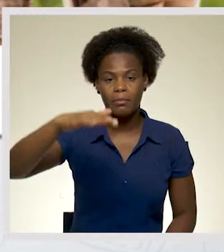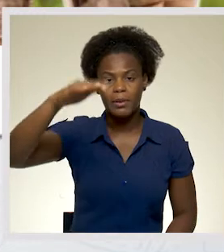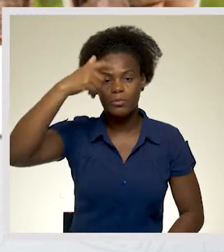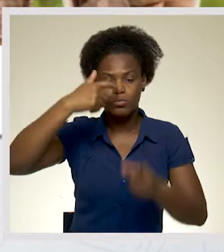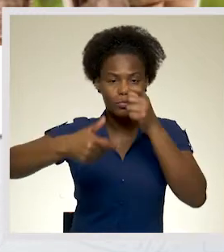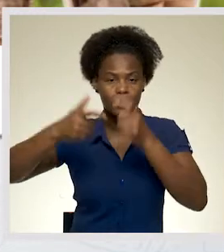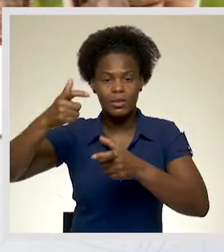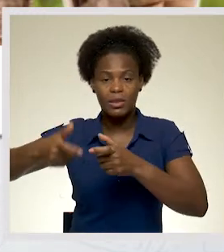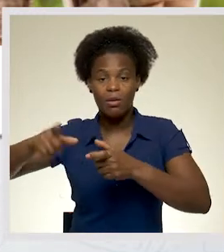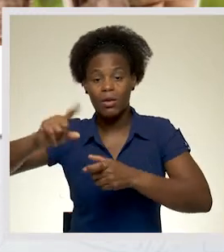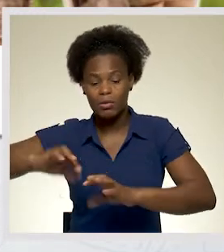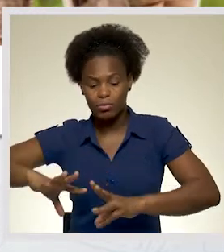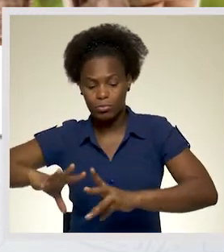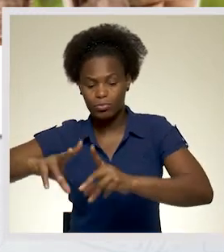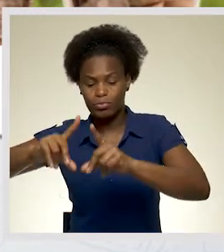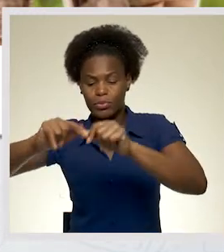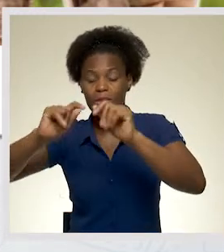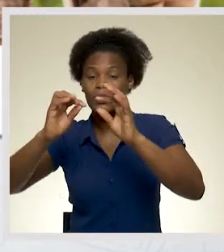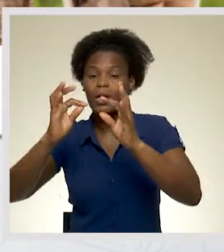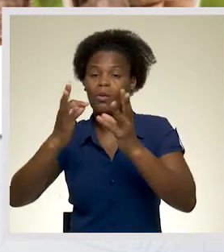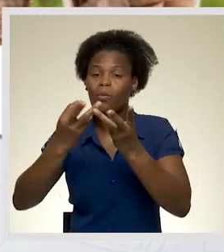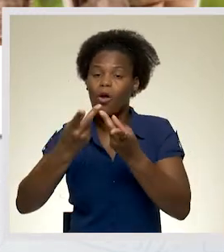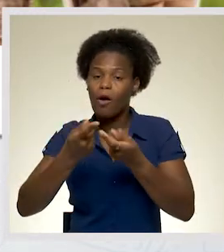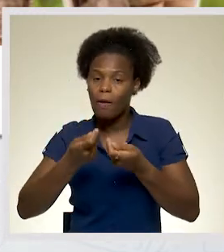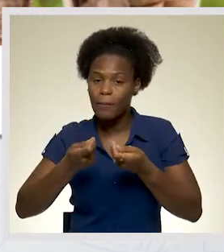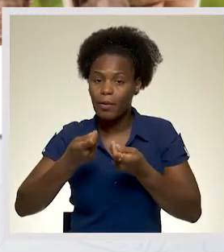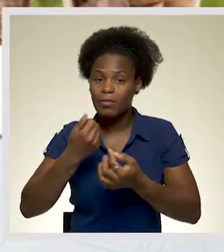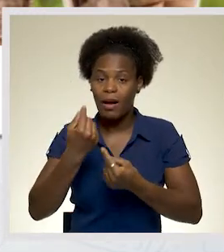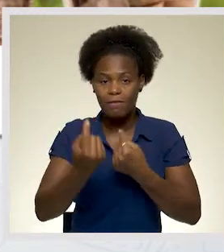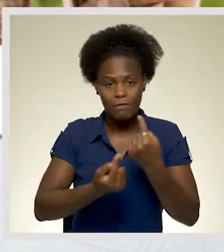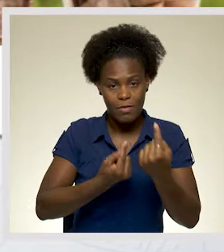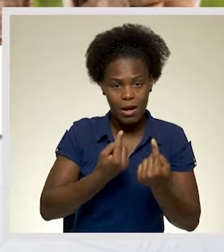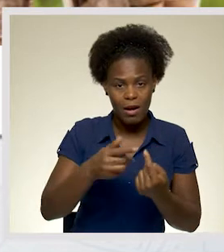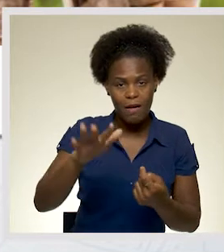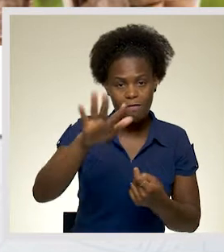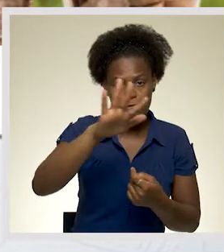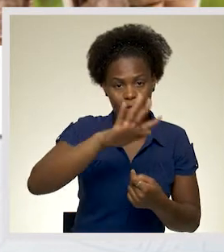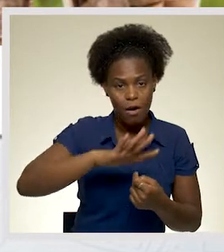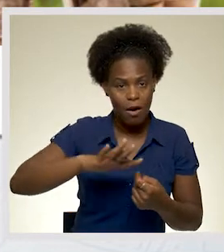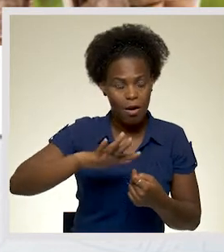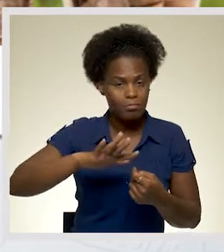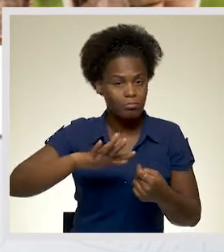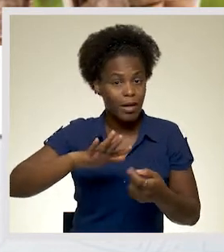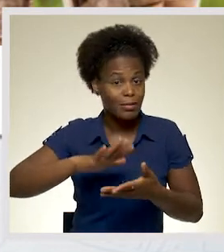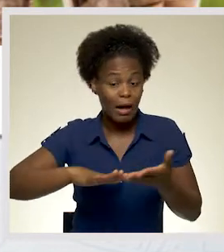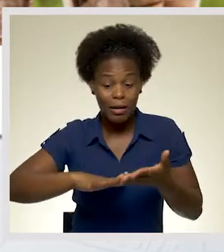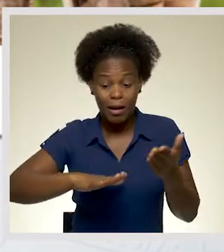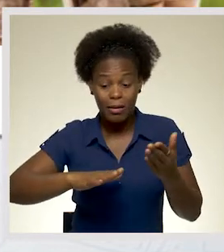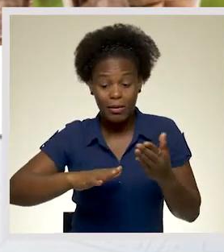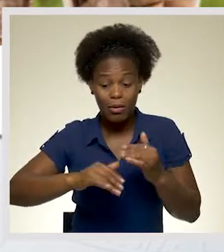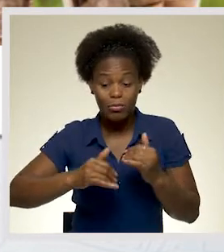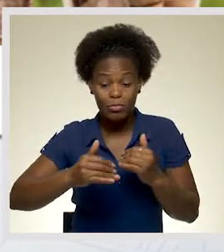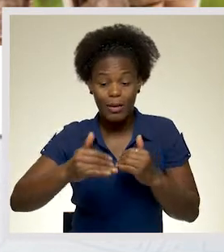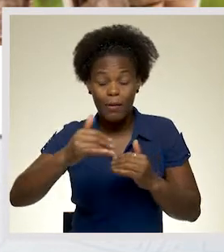populacional e o desenvolvimento econômico, muitas vezes de forma acelerada, têm levado a um aumento da exploração